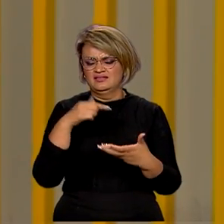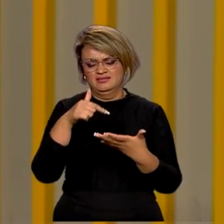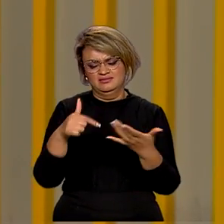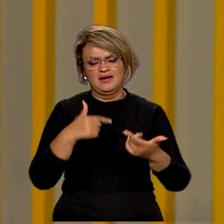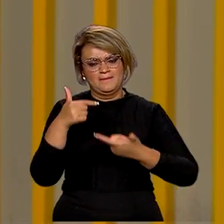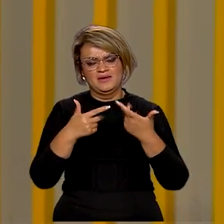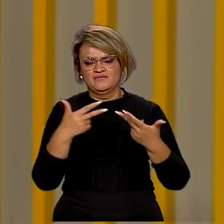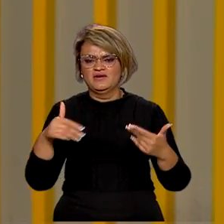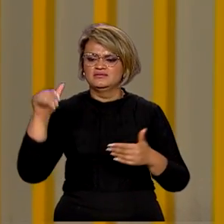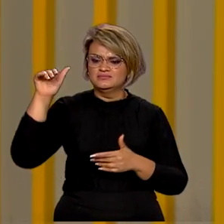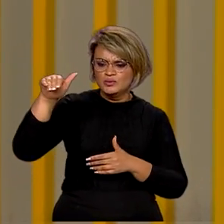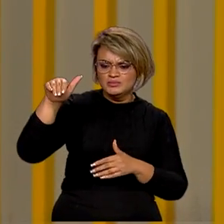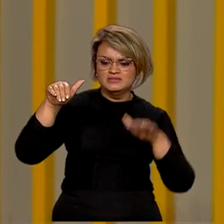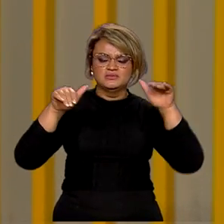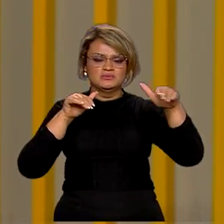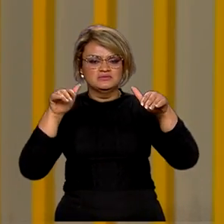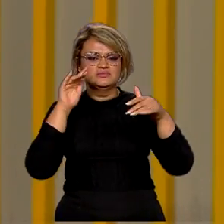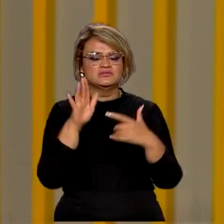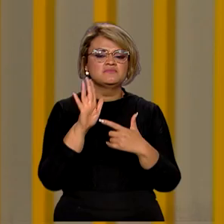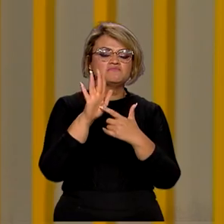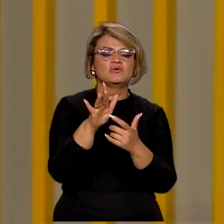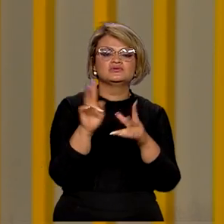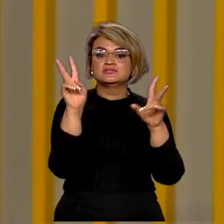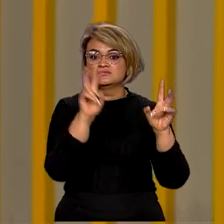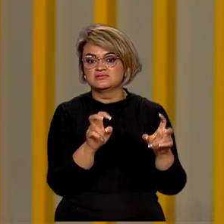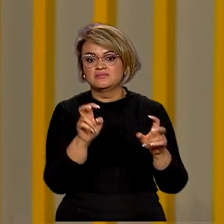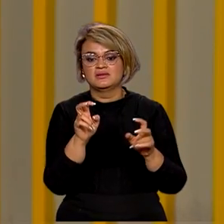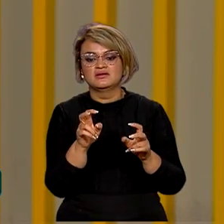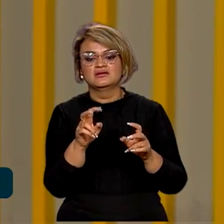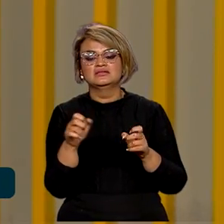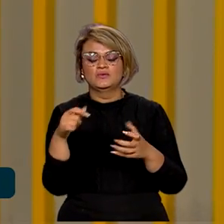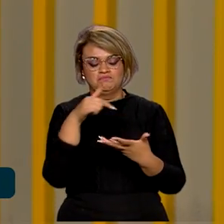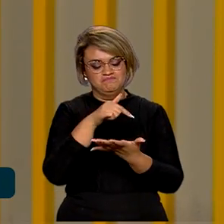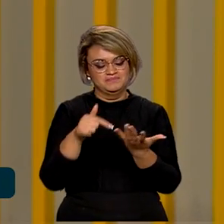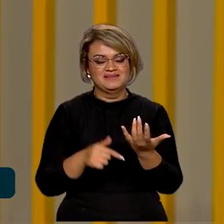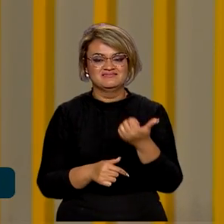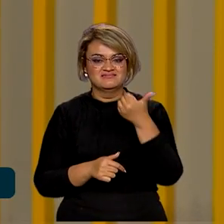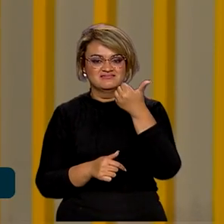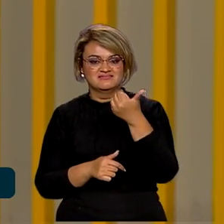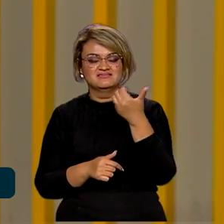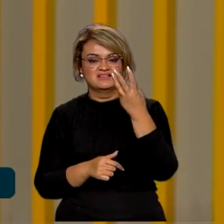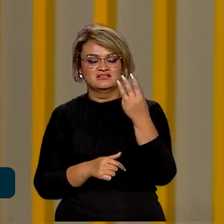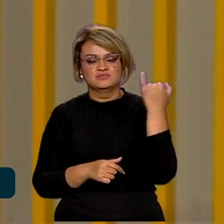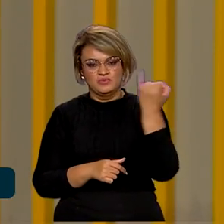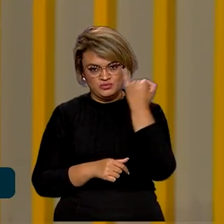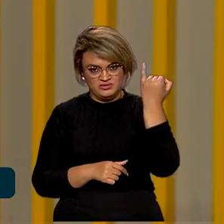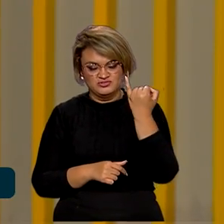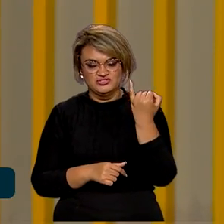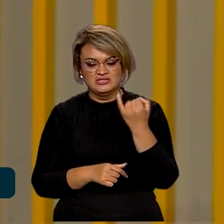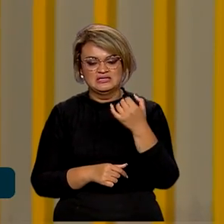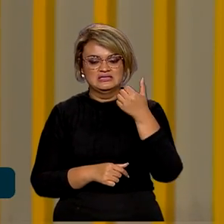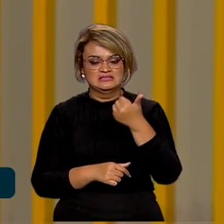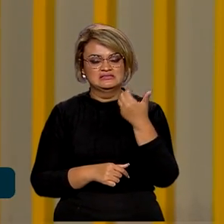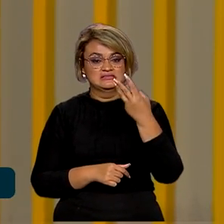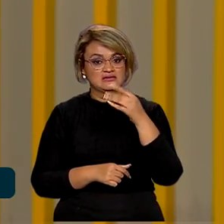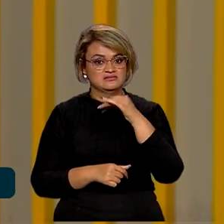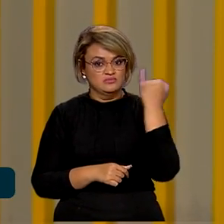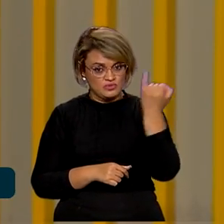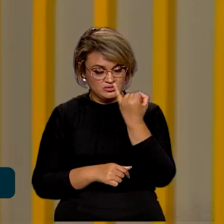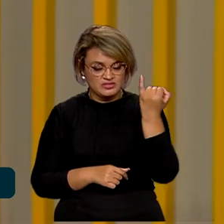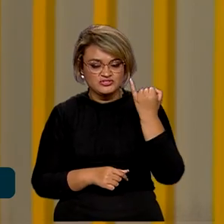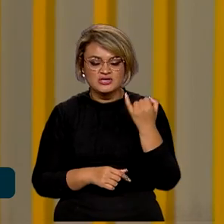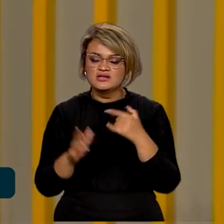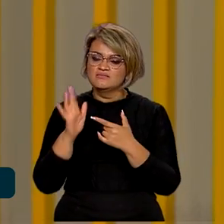se mobilizam e trazem essa pauta, né, com 13 eixos prioritários. Esse ano foram 13 eixos prioritários, e